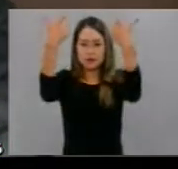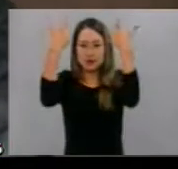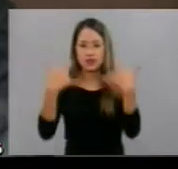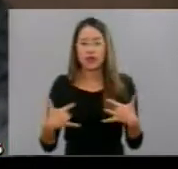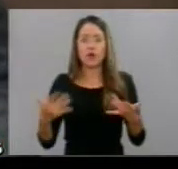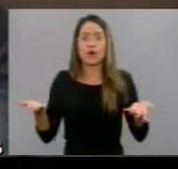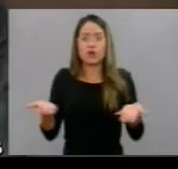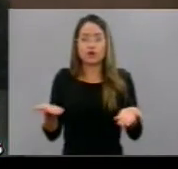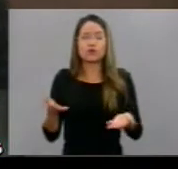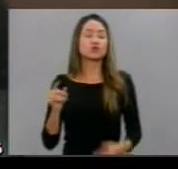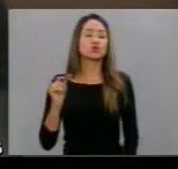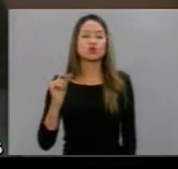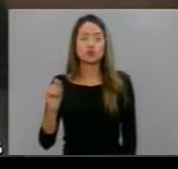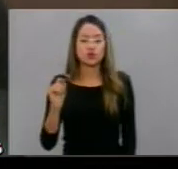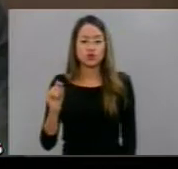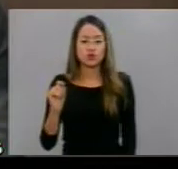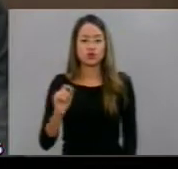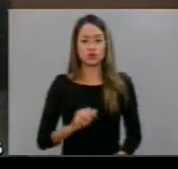deputado,